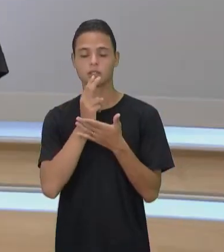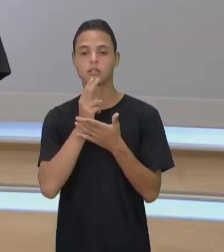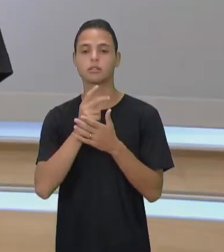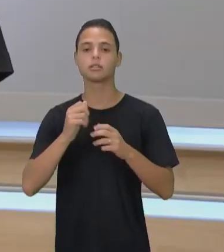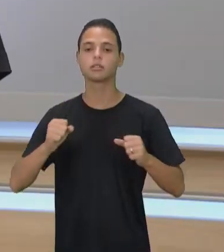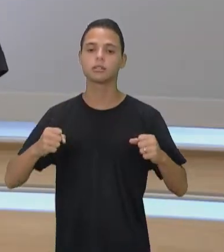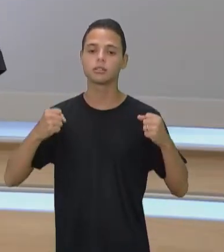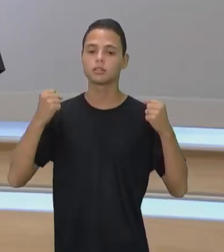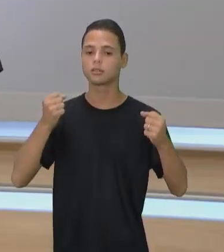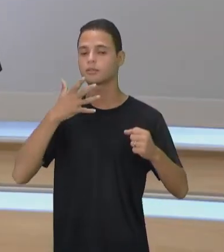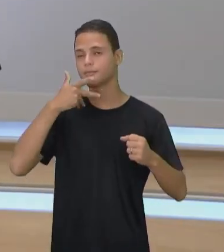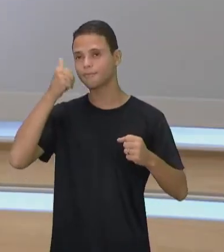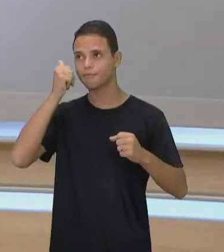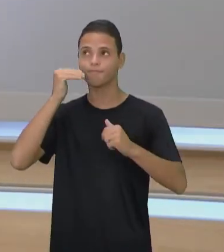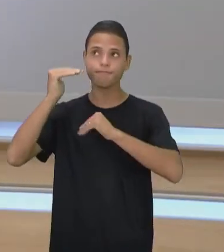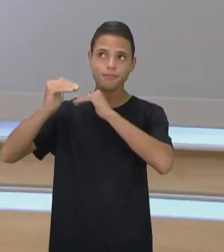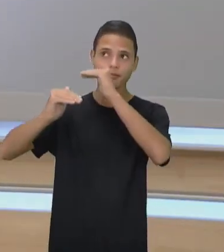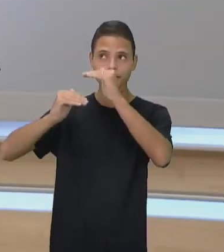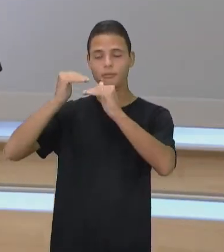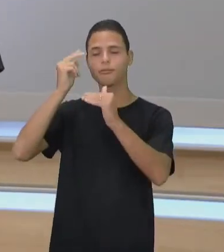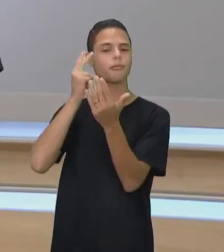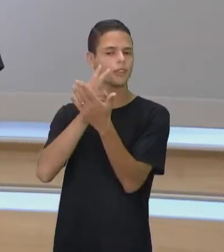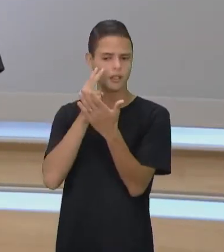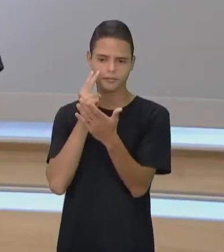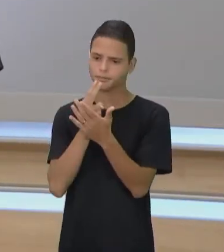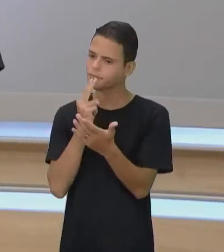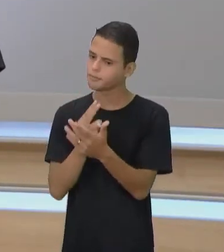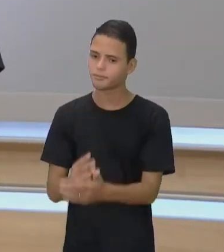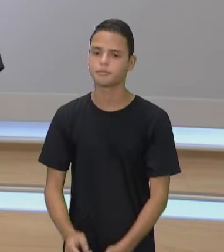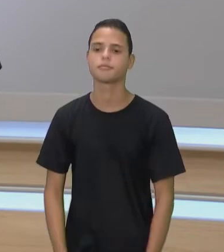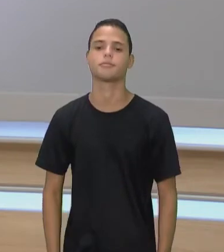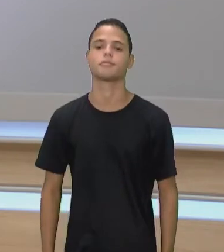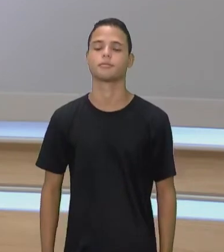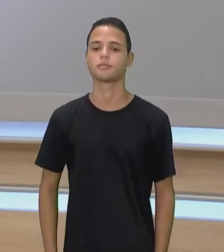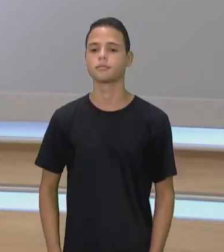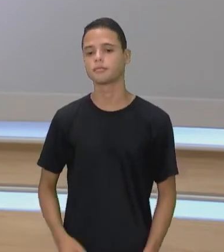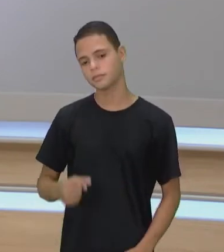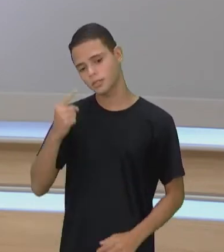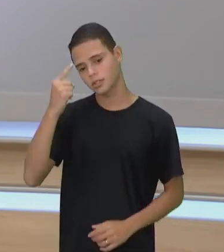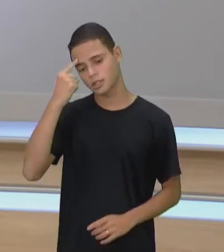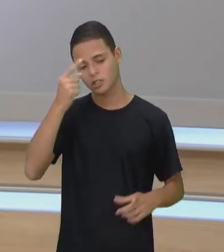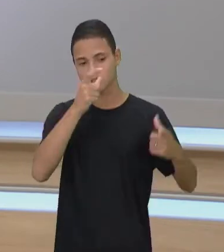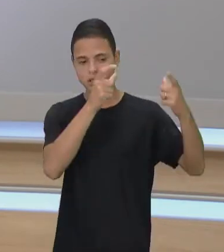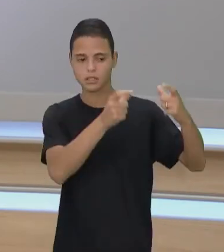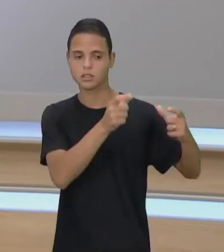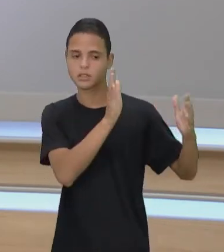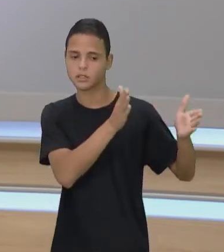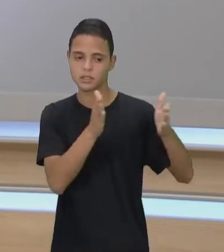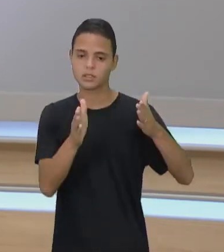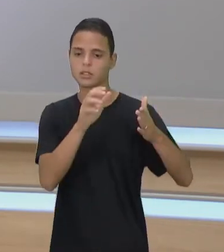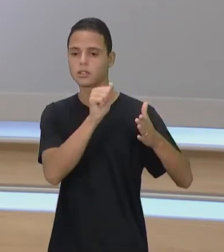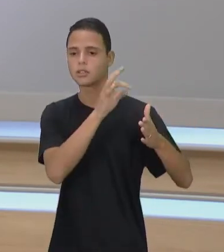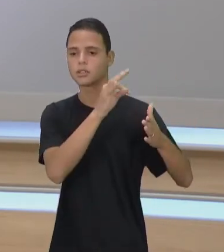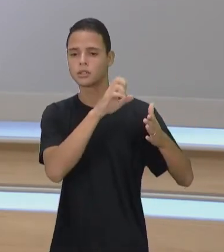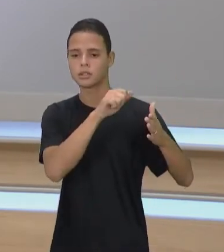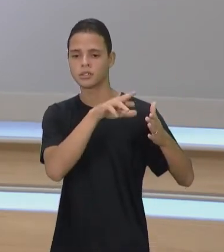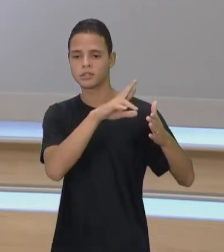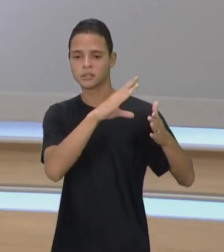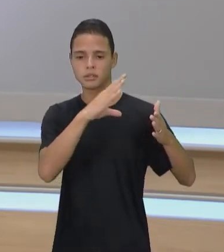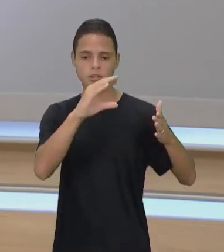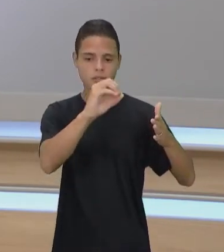quando a gente pensa, por exemplo, nesses tipos de organização, né, do aterro sanitário, é muito importante a gente entender